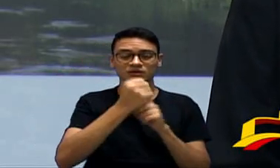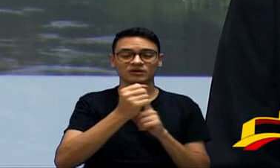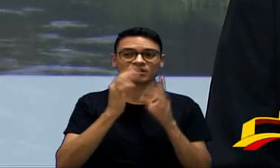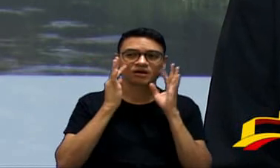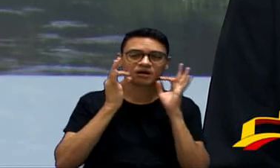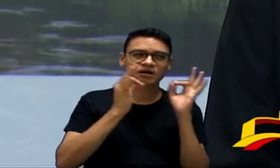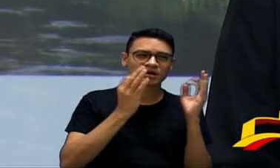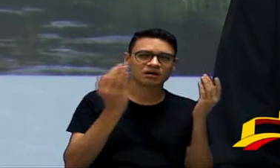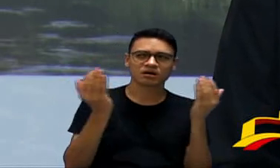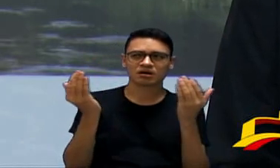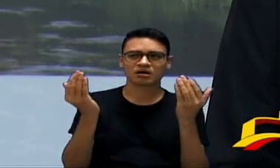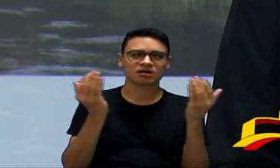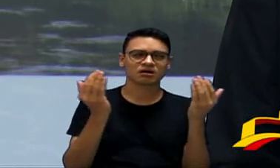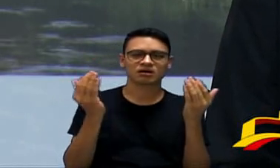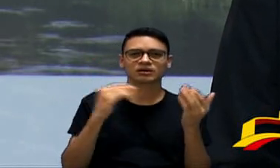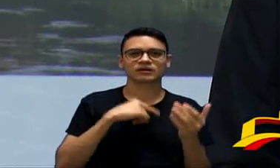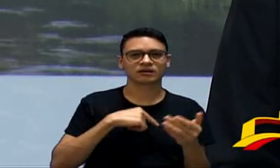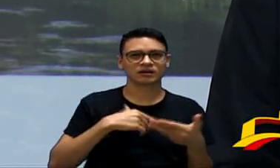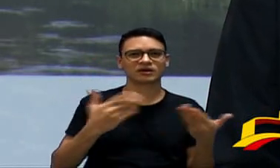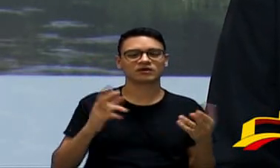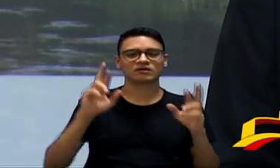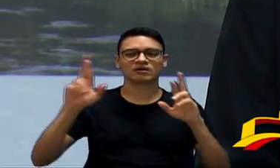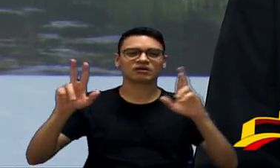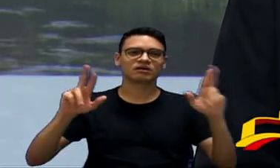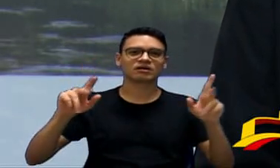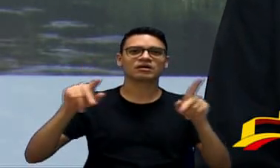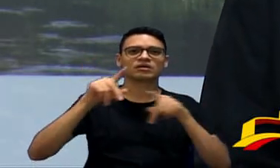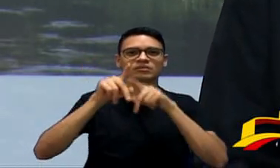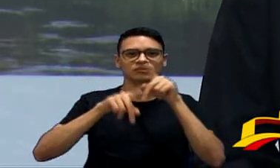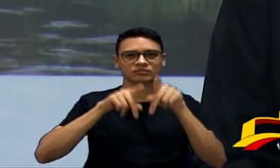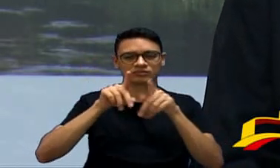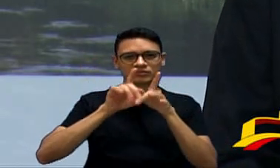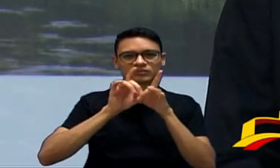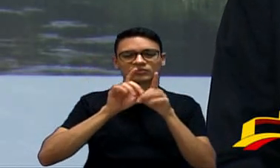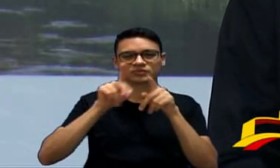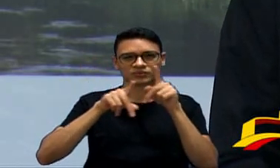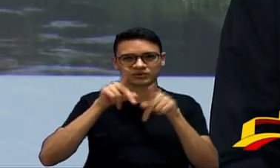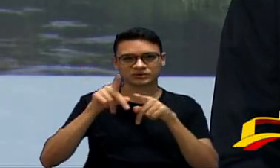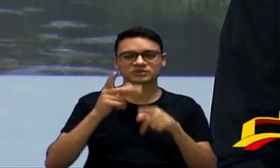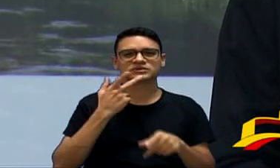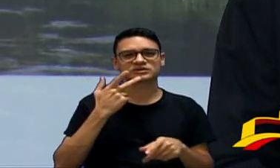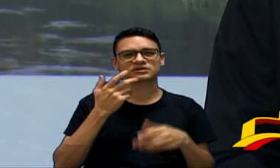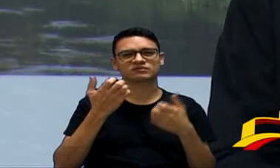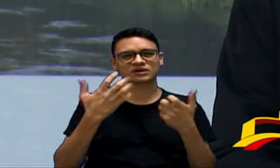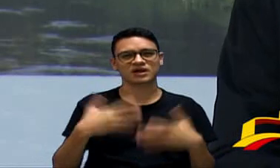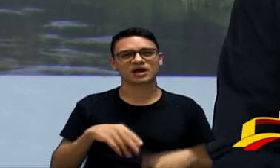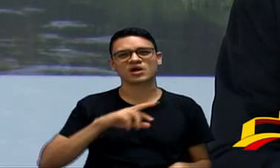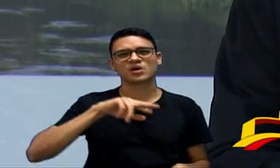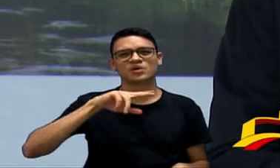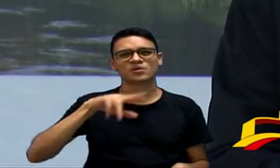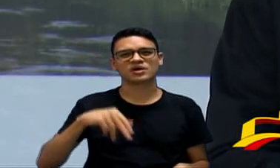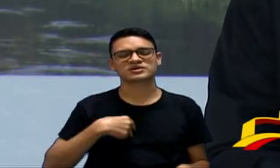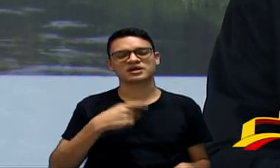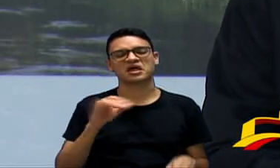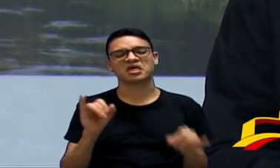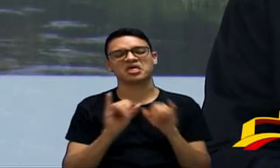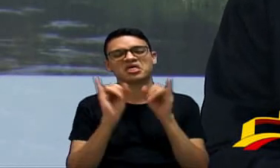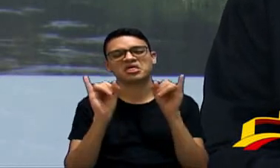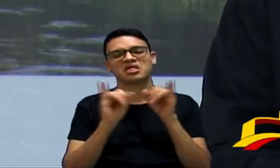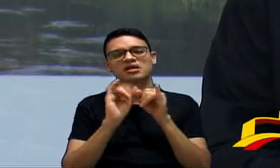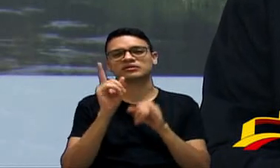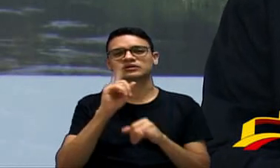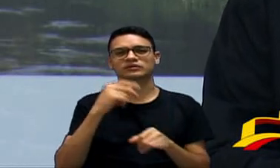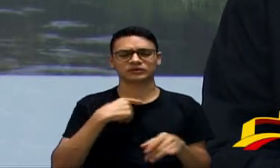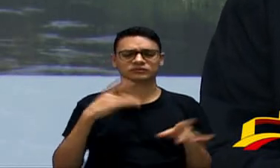discutir nesta casa. Vamos discutir política, não vamos discutir mesquinharia. E quando fala, e